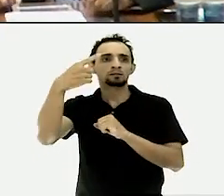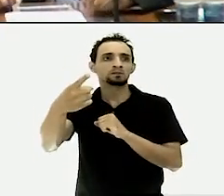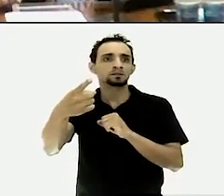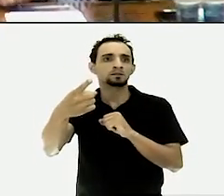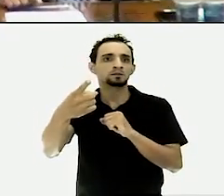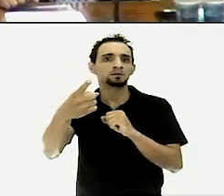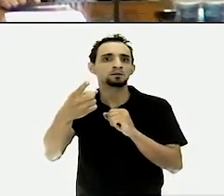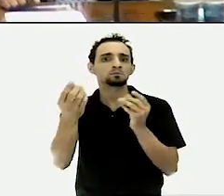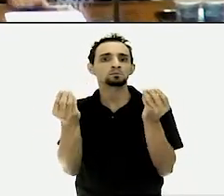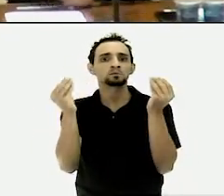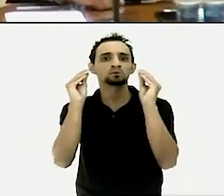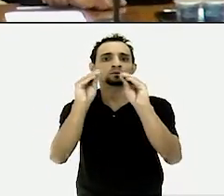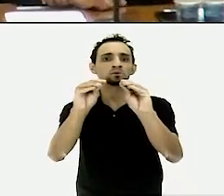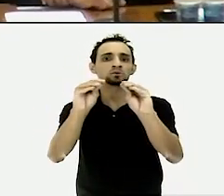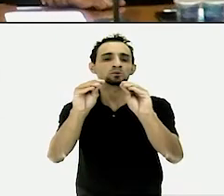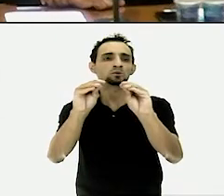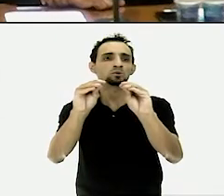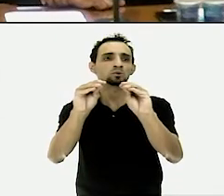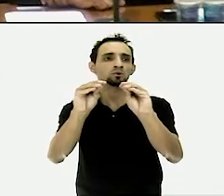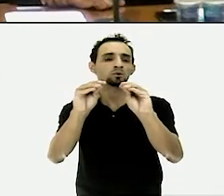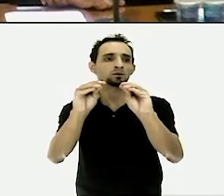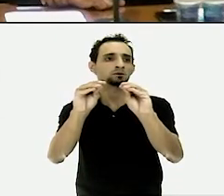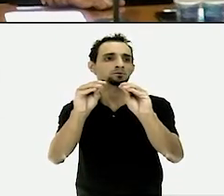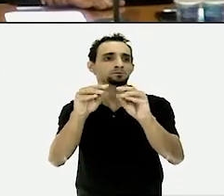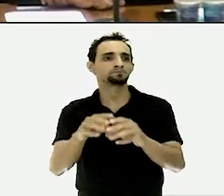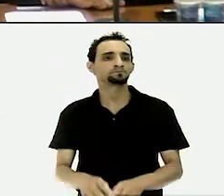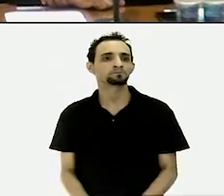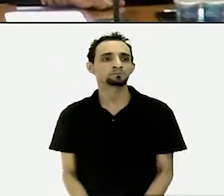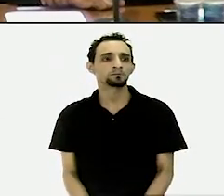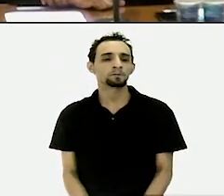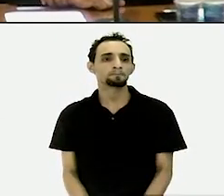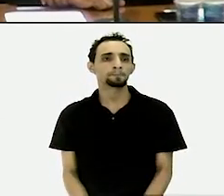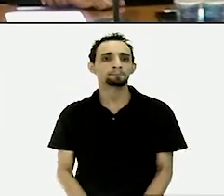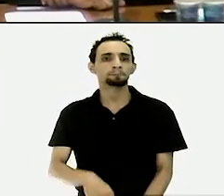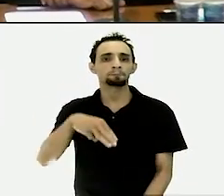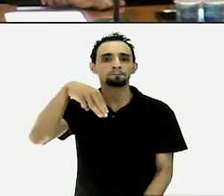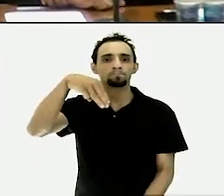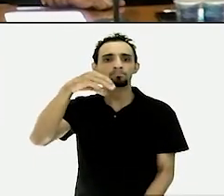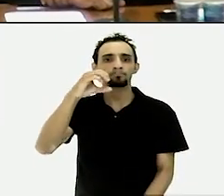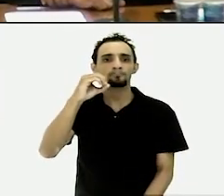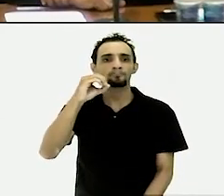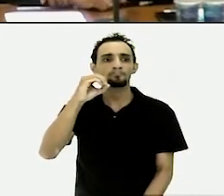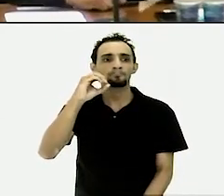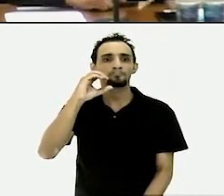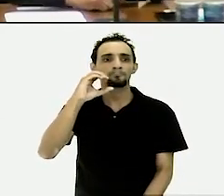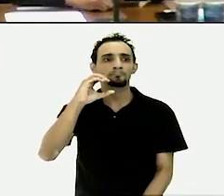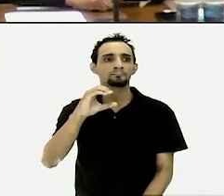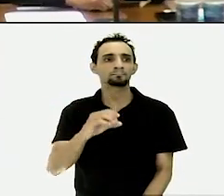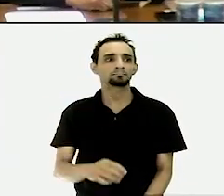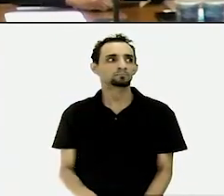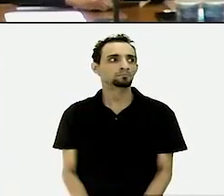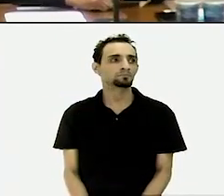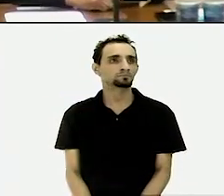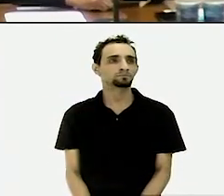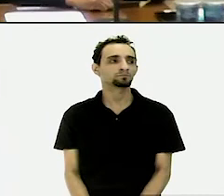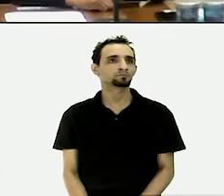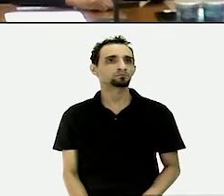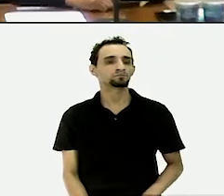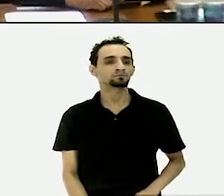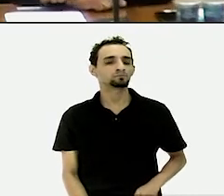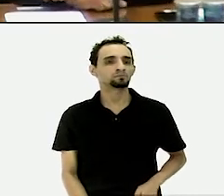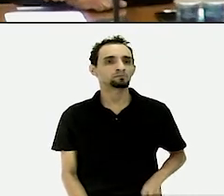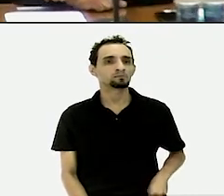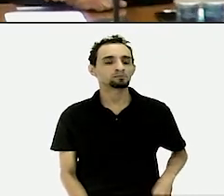Indicação sobre o número 170 de 2021. Indico à mesa que seja oficiado ao prefeito municipal e ao secretário de Vias